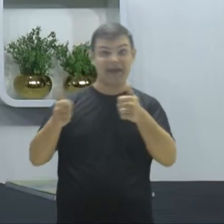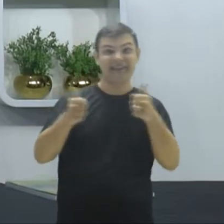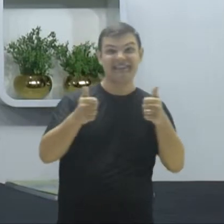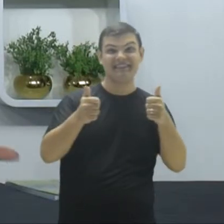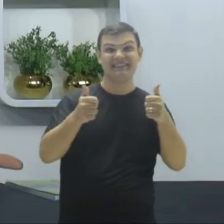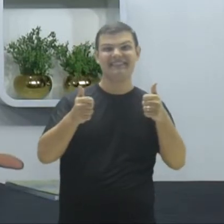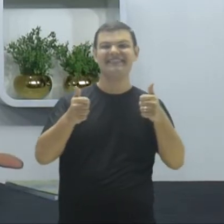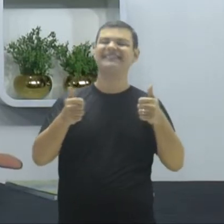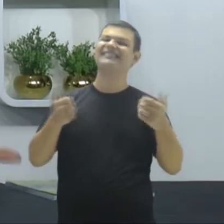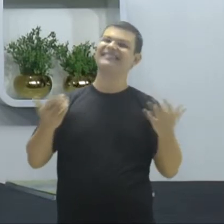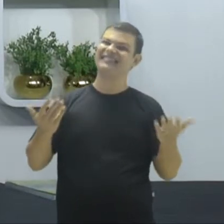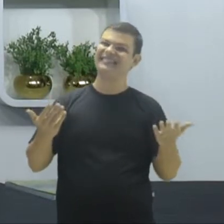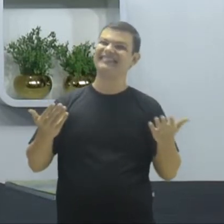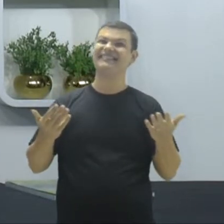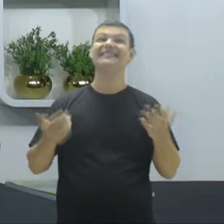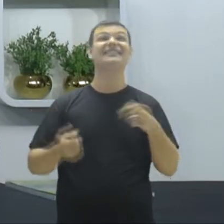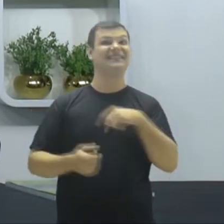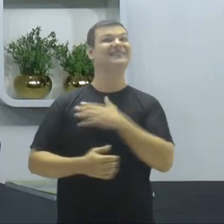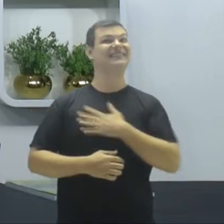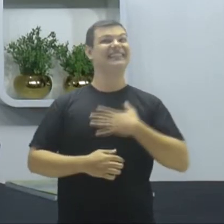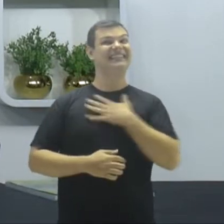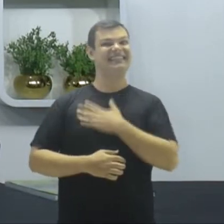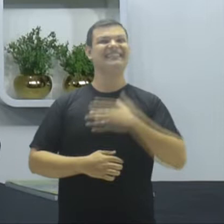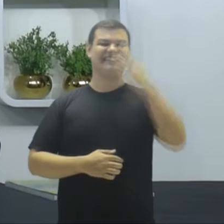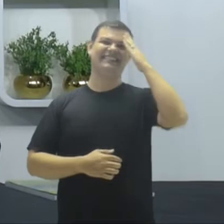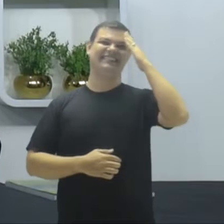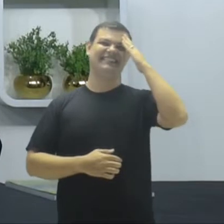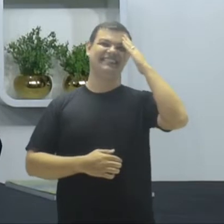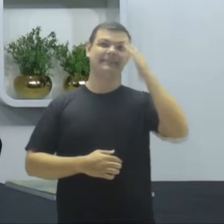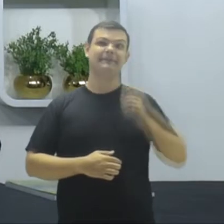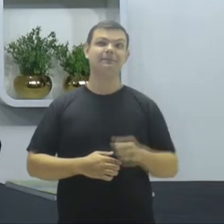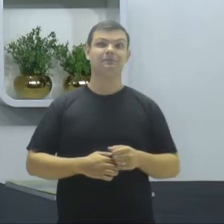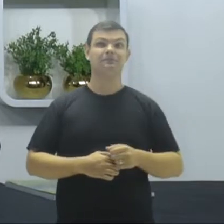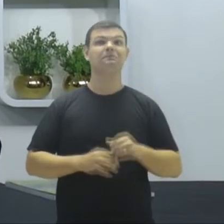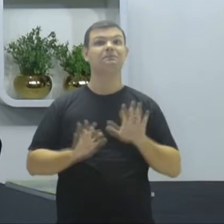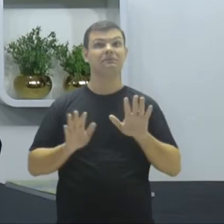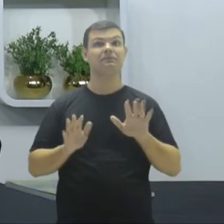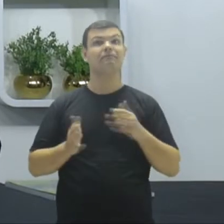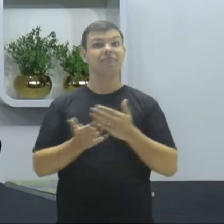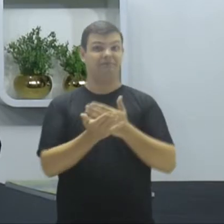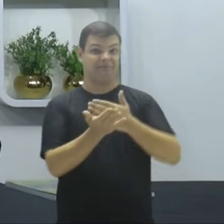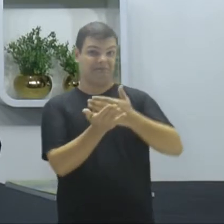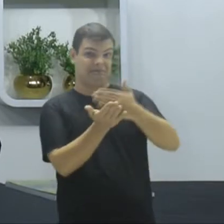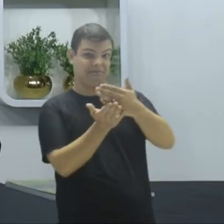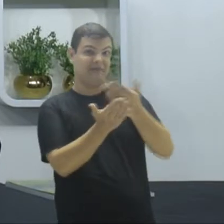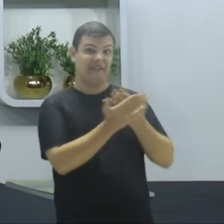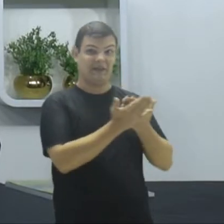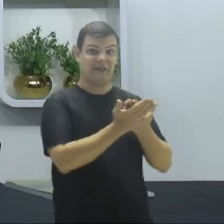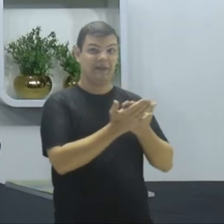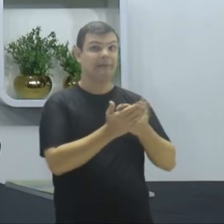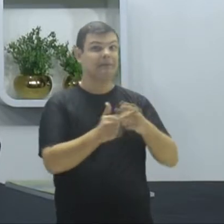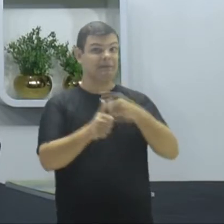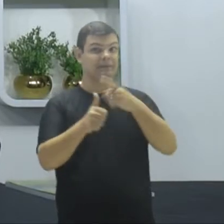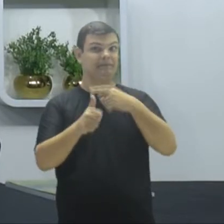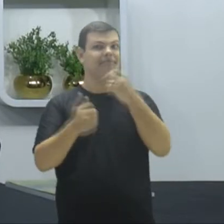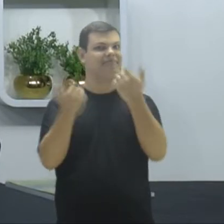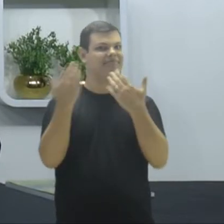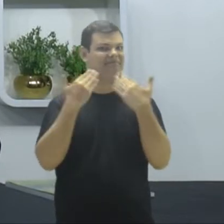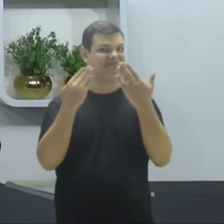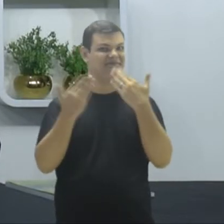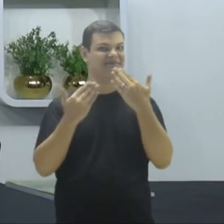bem? Que bom! Fico muito feliz em saber. Olha só, antes de iniciar nossa aula, eu quero conversar uma coisa com